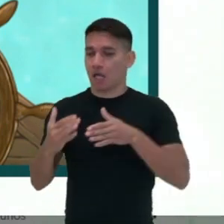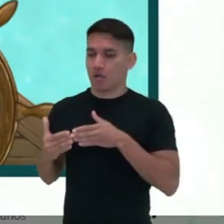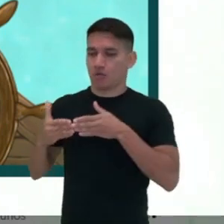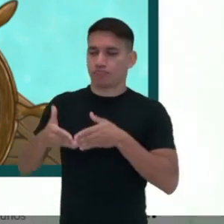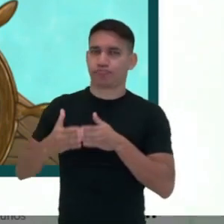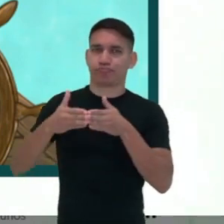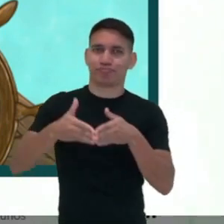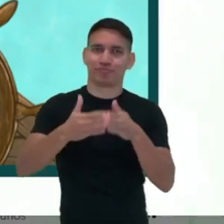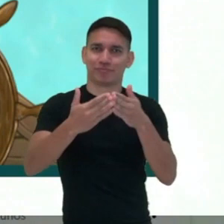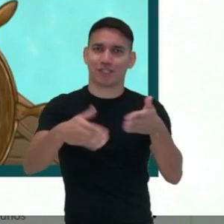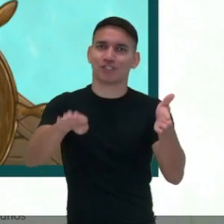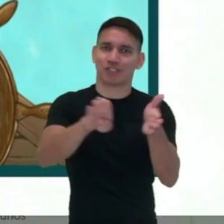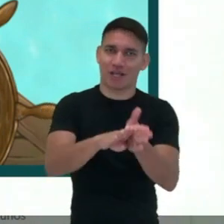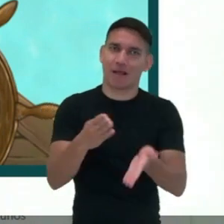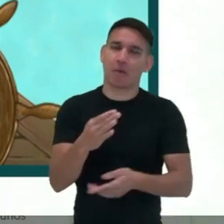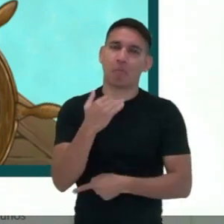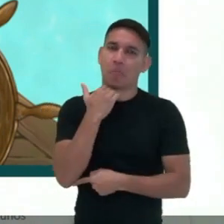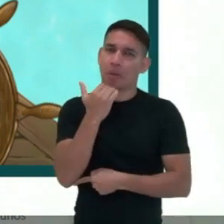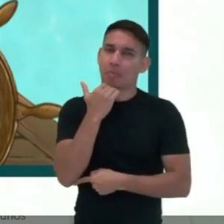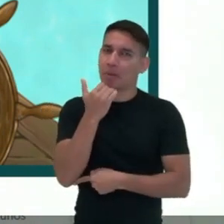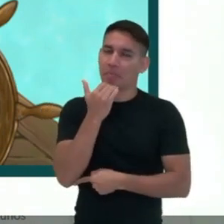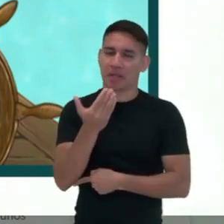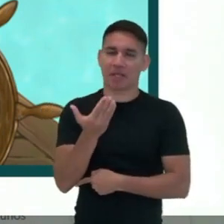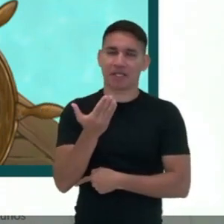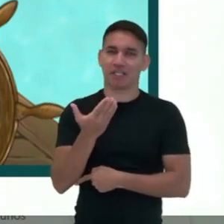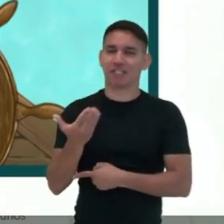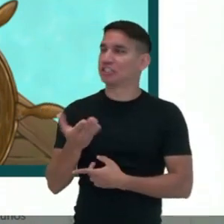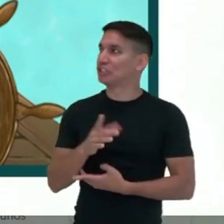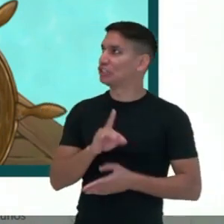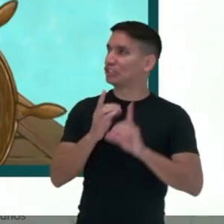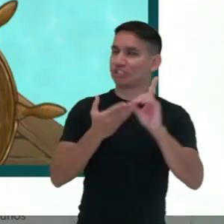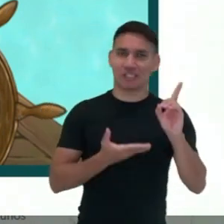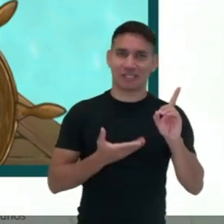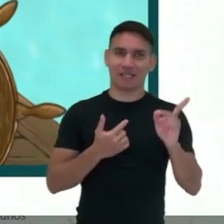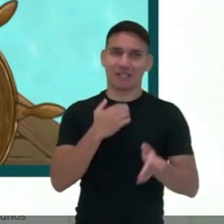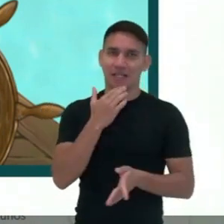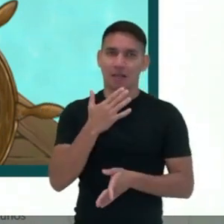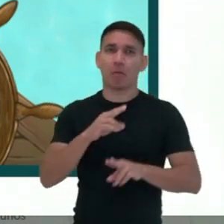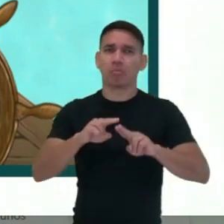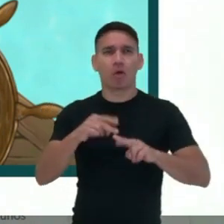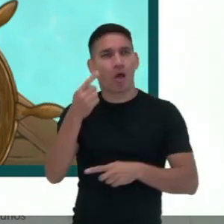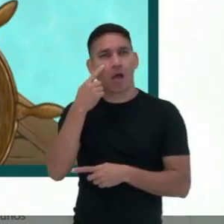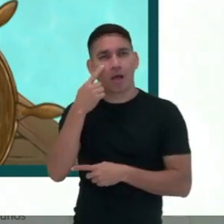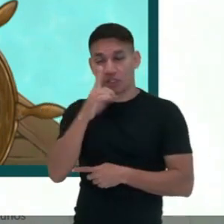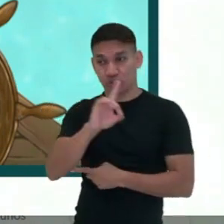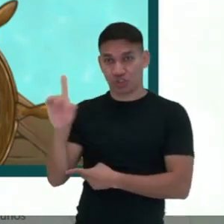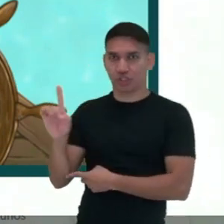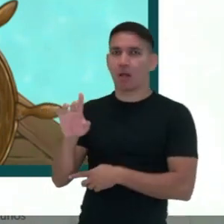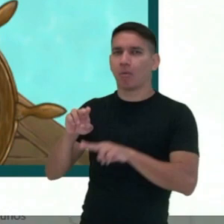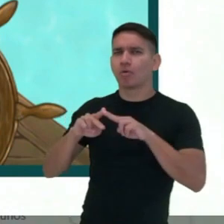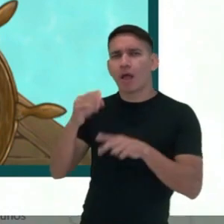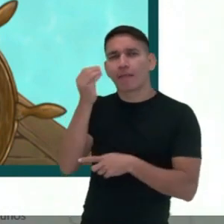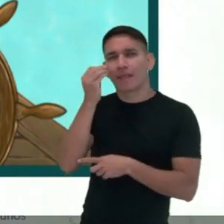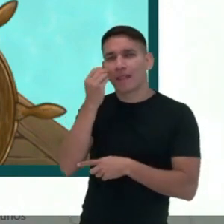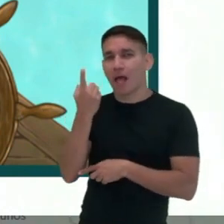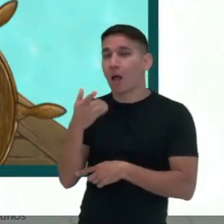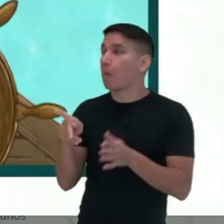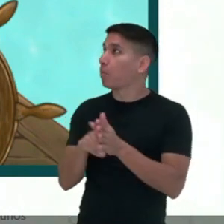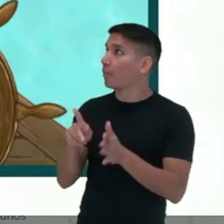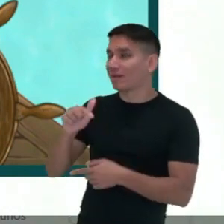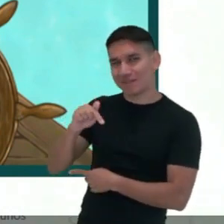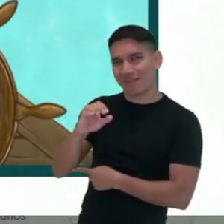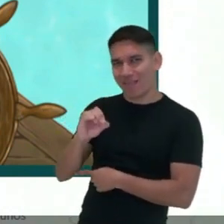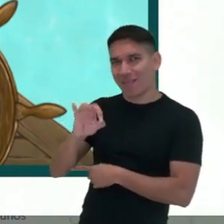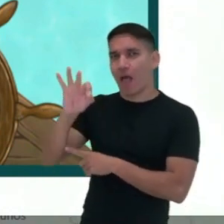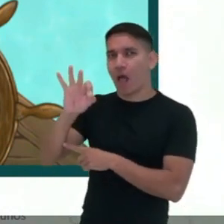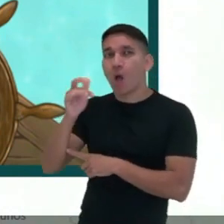Então, não adianta a gente virar para a direita, né? Então, vamos tentar virar 70 graus e virar lá para a esquerda. Vamos